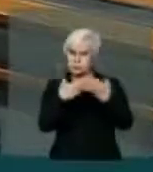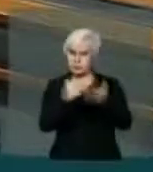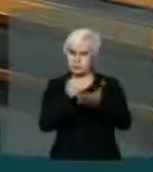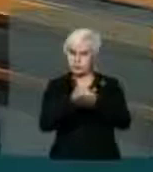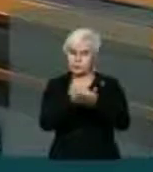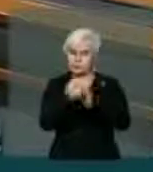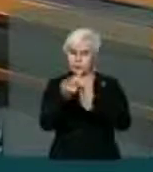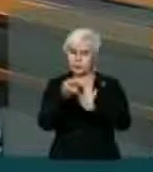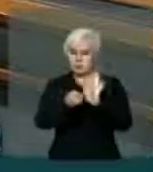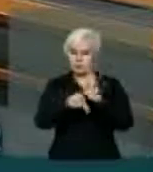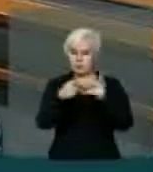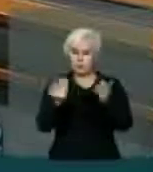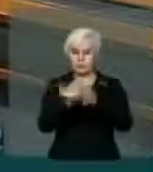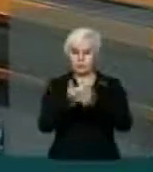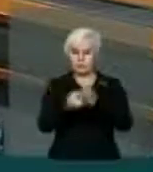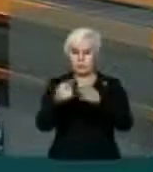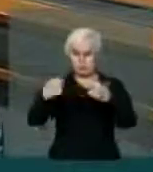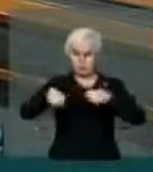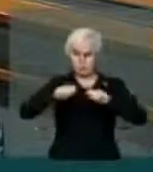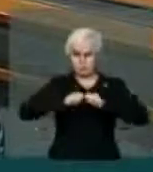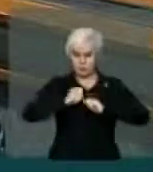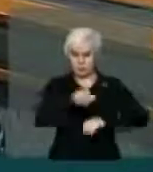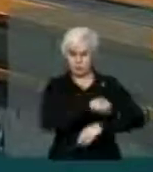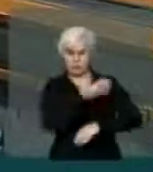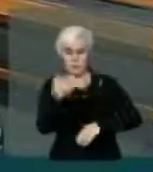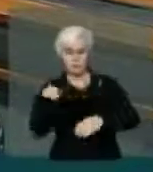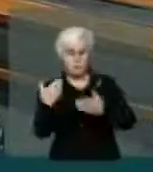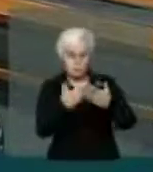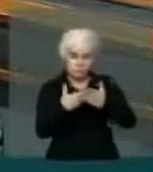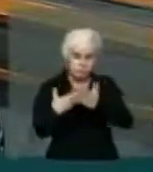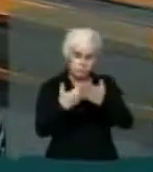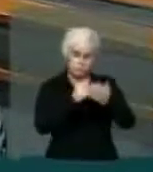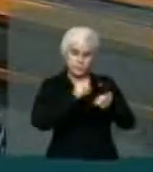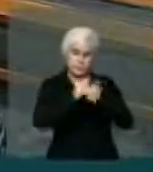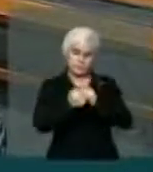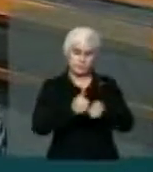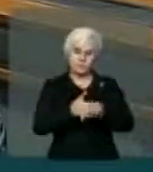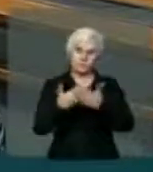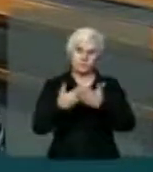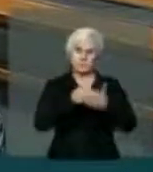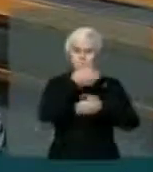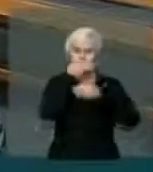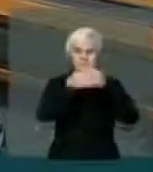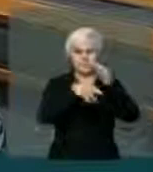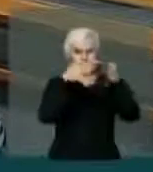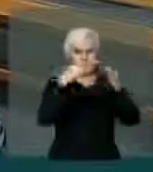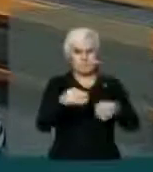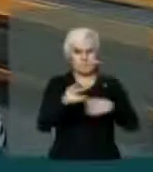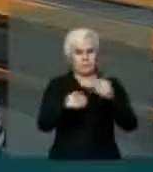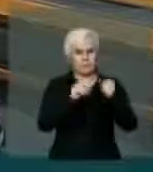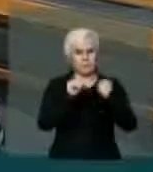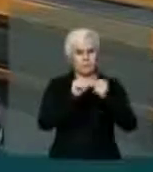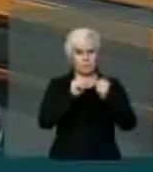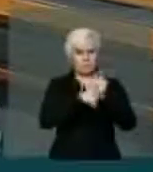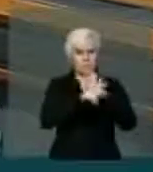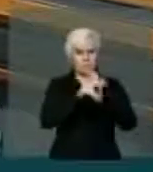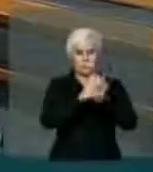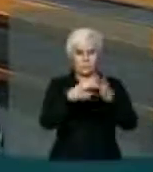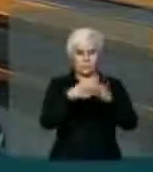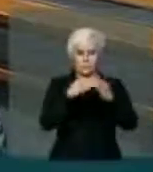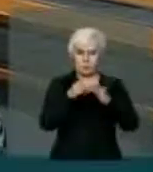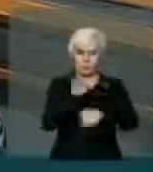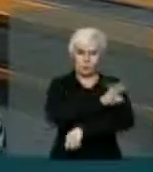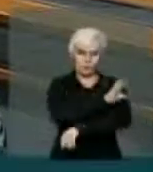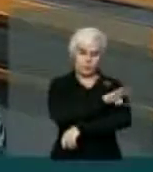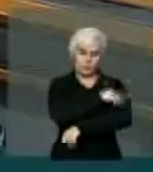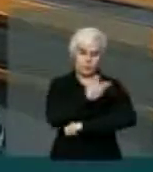são distribuídos a cada um de nós para apreciarmos, né, o parecer que é elaborado por um órgão técnico da